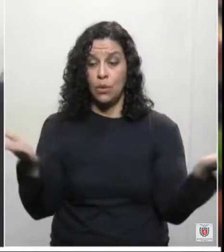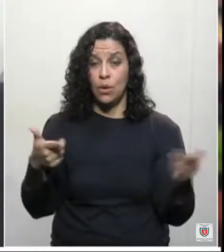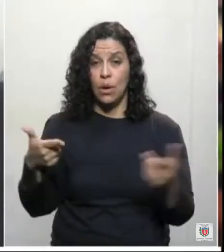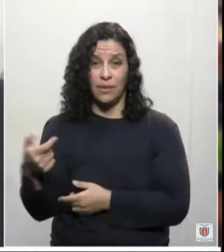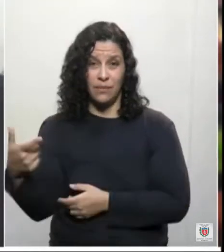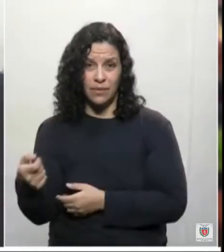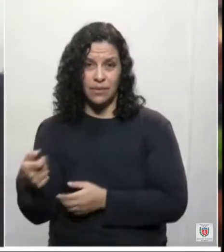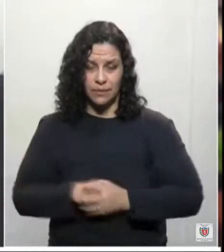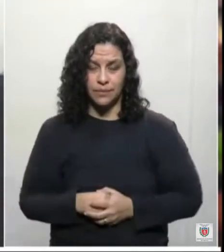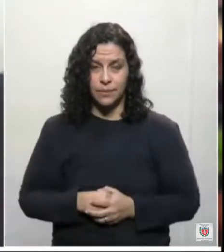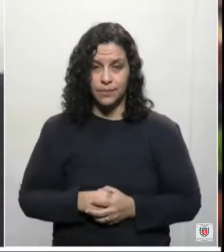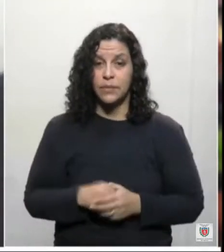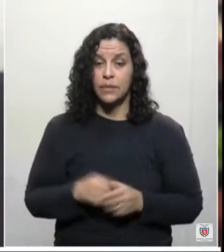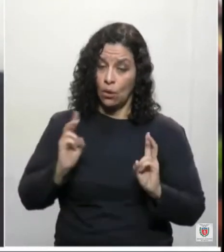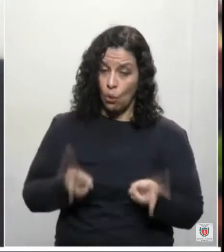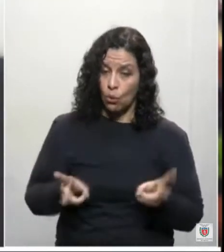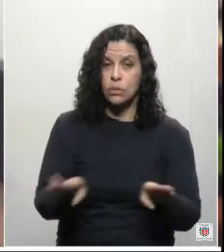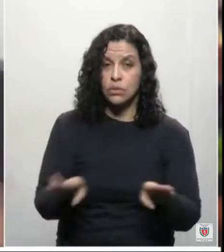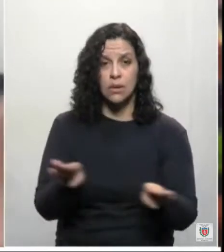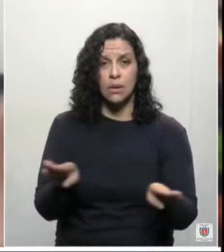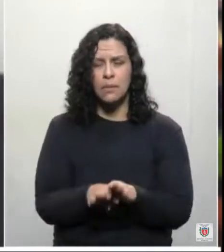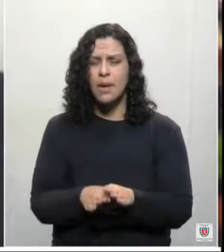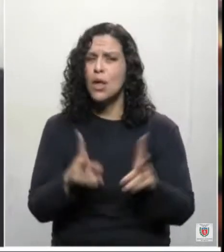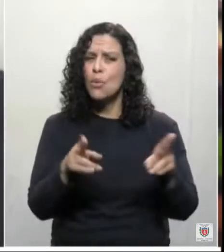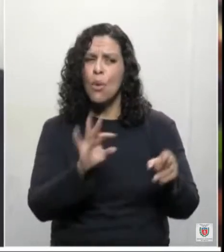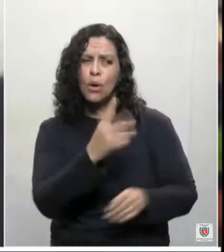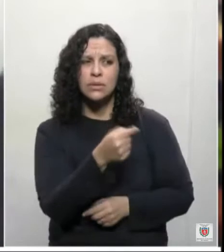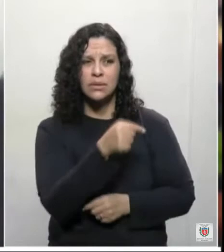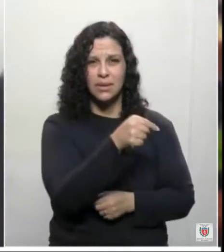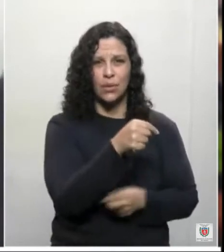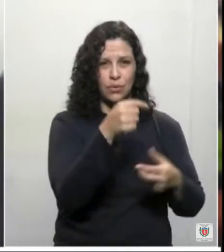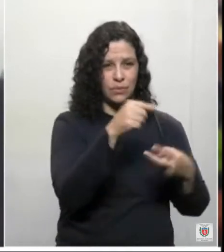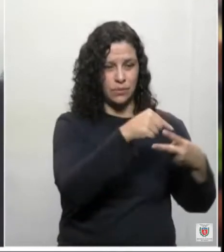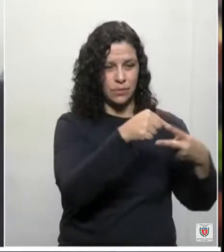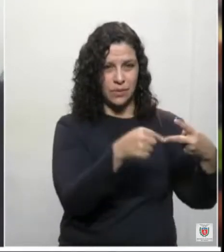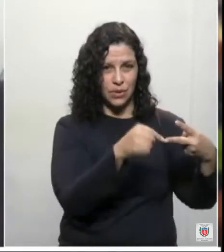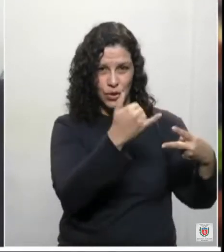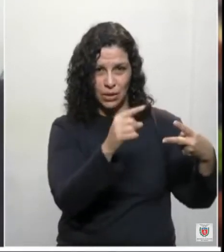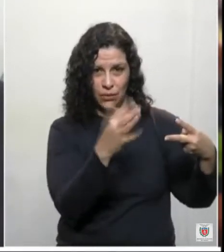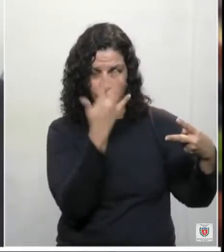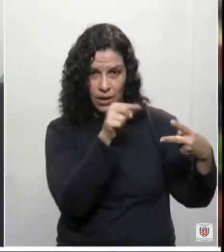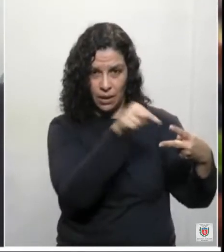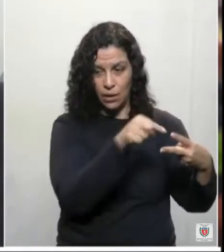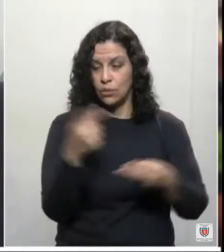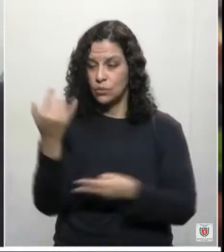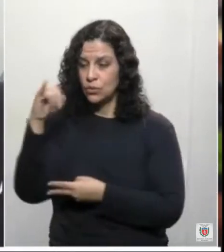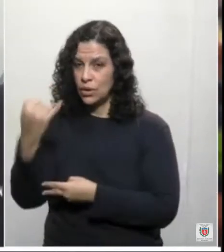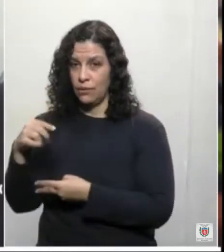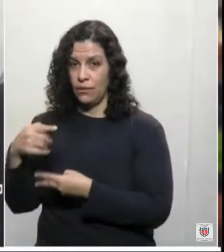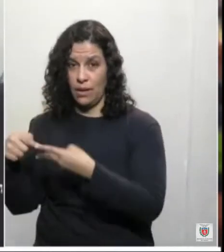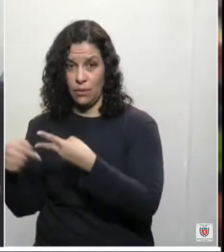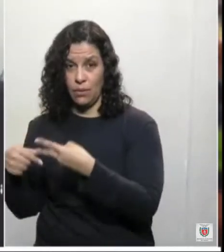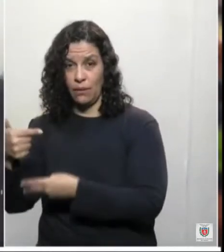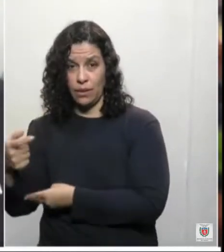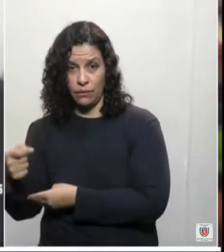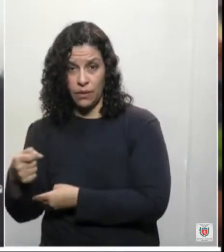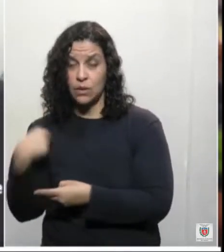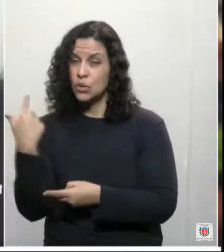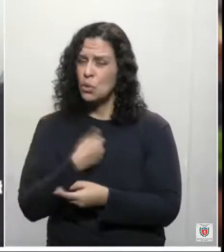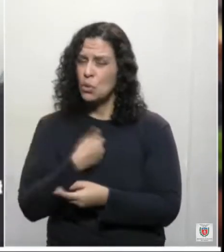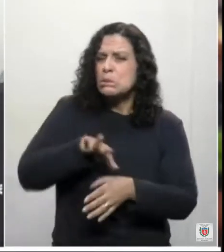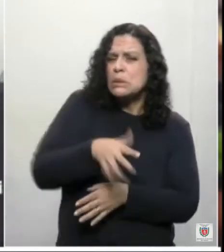ano. Mantida a tendência do primeiro bimestre, presidente, deveríamos fechar o ano com uma receita corrente